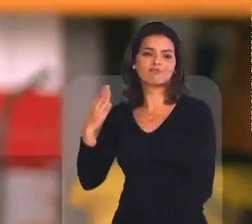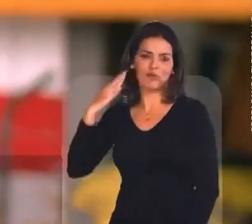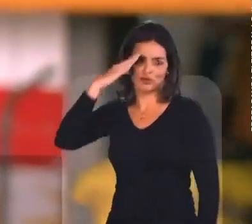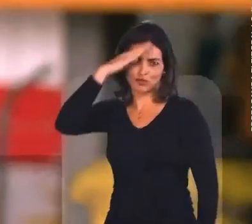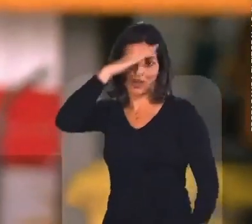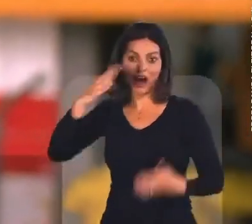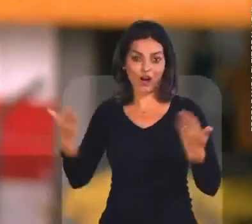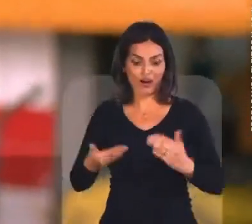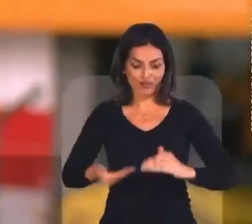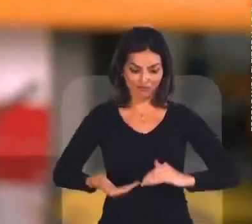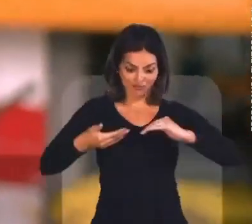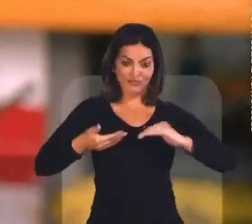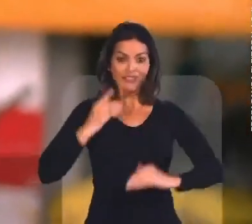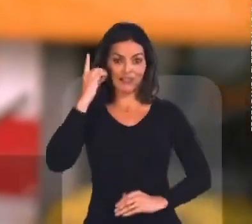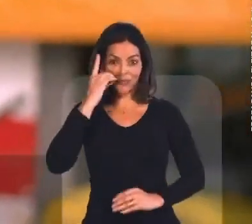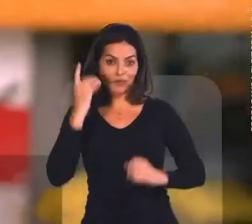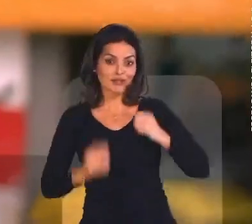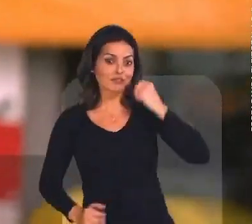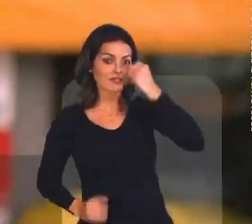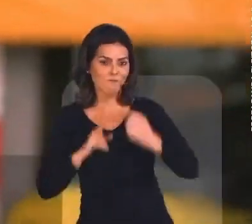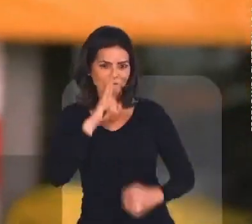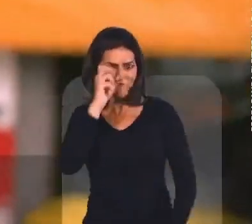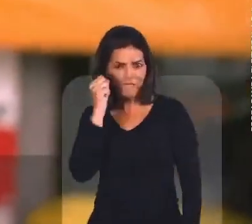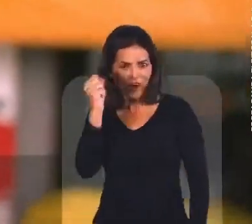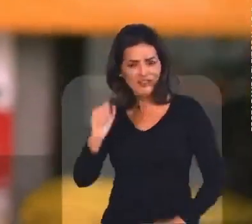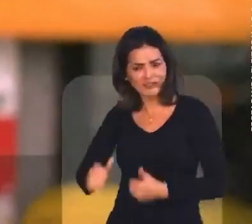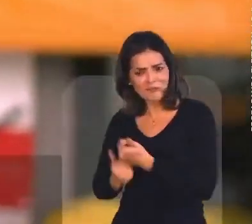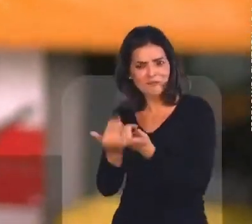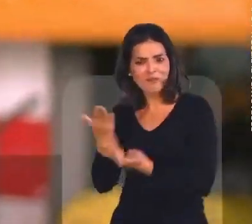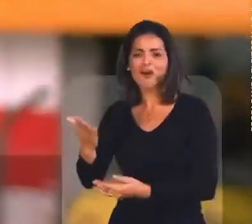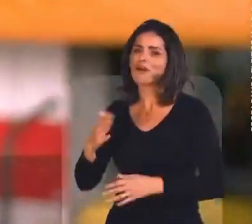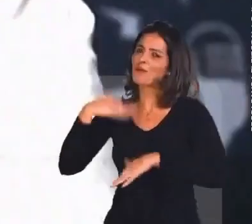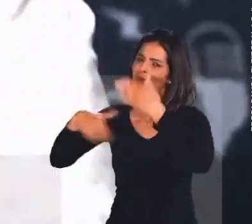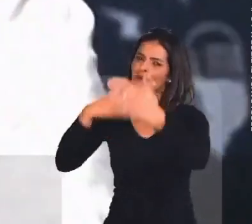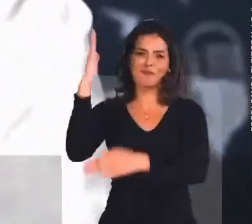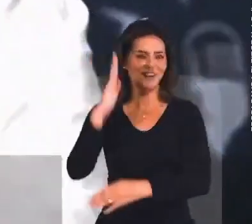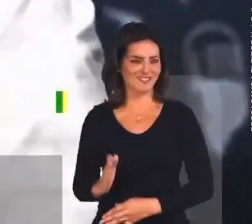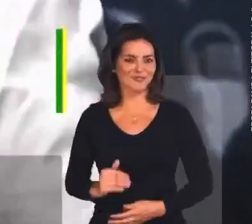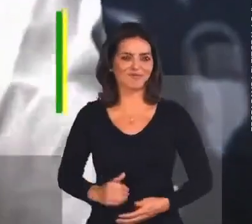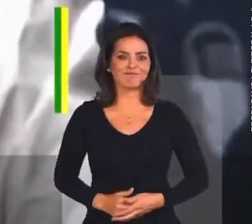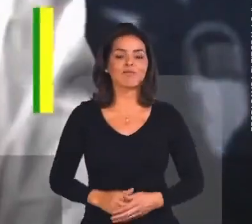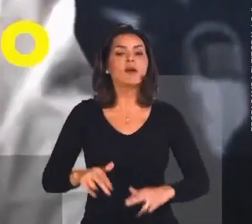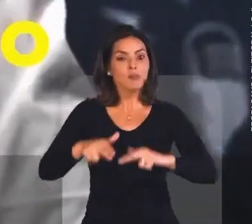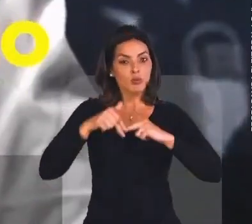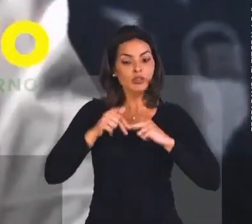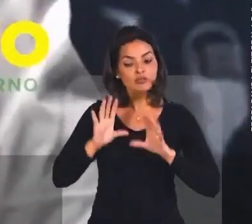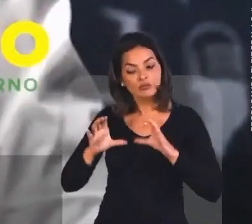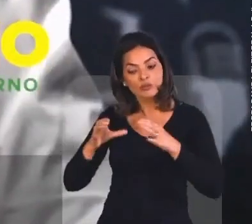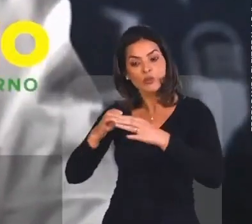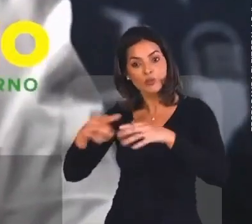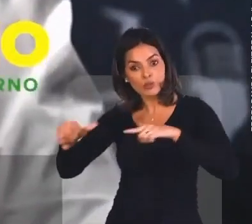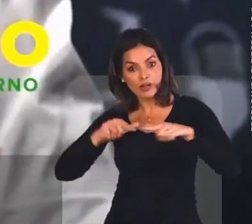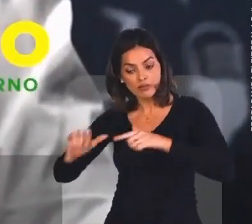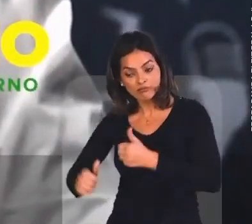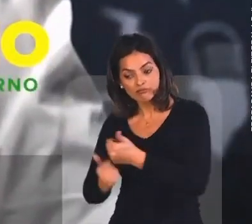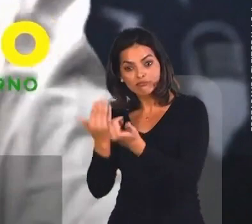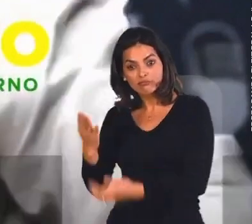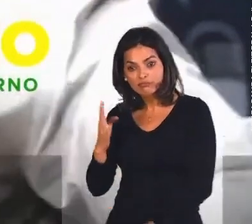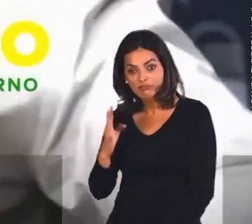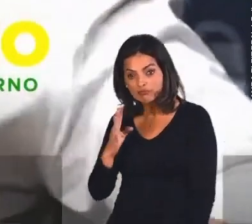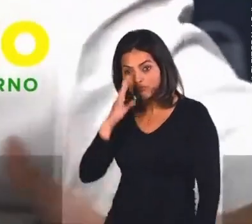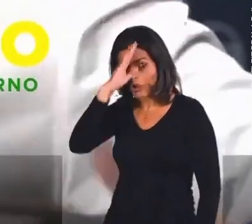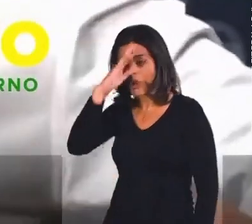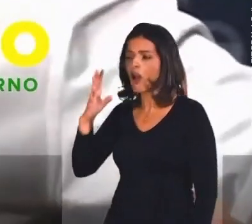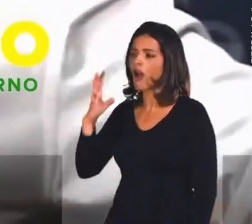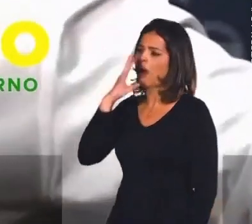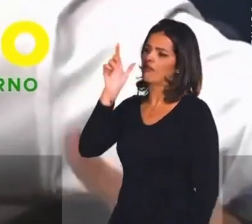com o Senado forte, o Congresso forte, ninguém vai segurar o Brasil. É por isso que a turma que trabalhou com o Bolsonaro tem admiração por ele. Ele